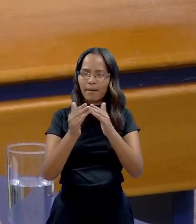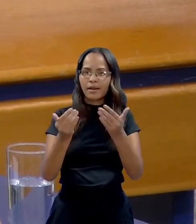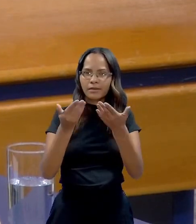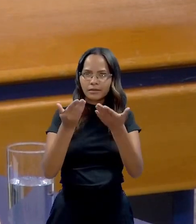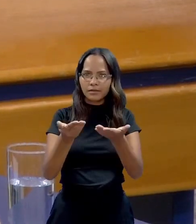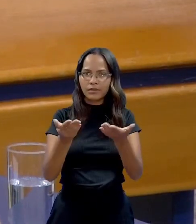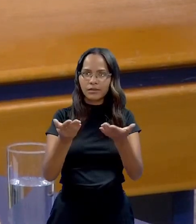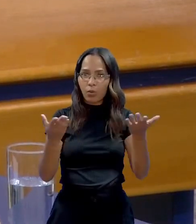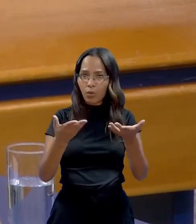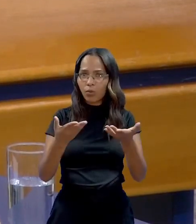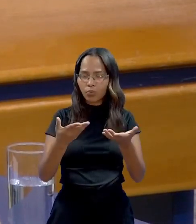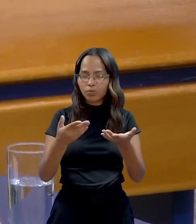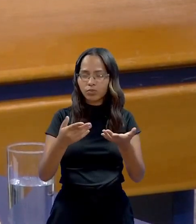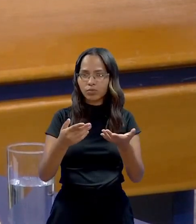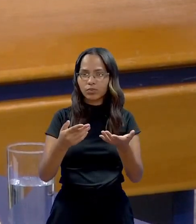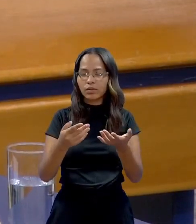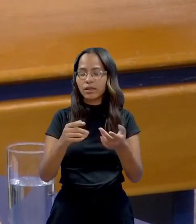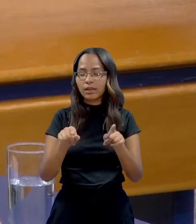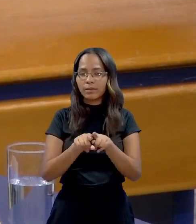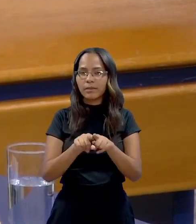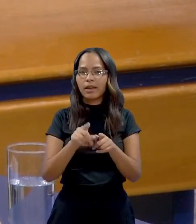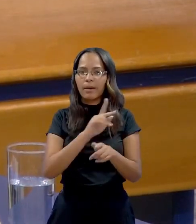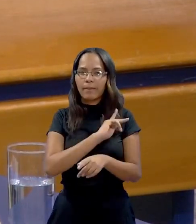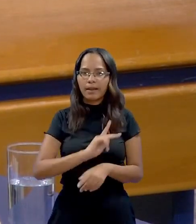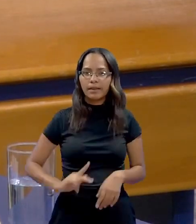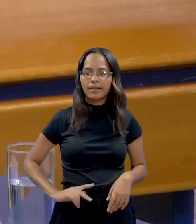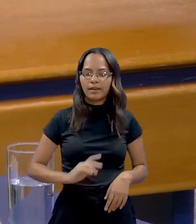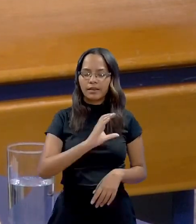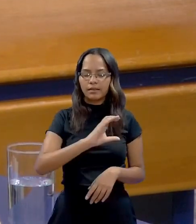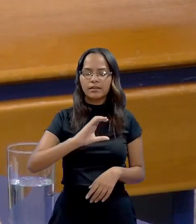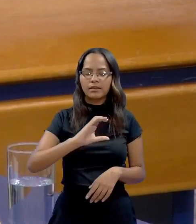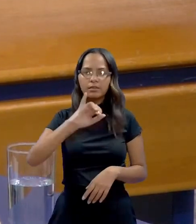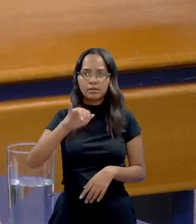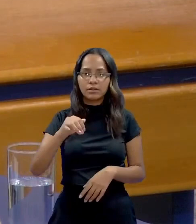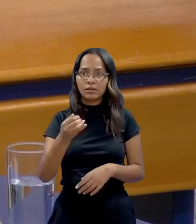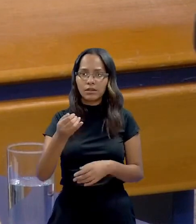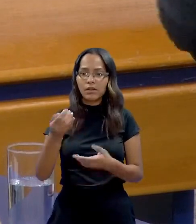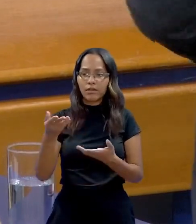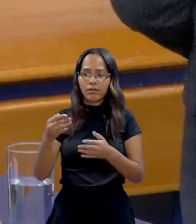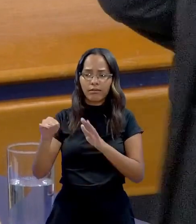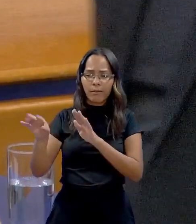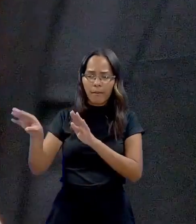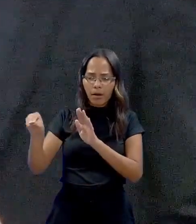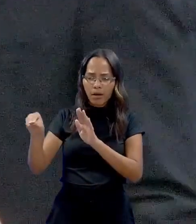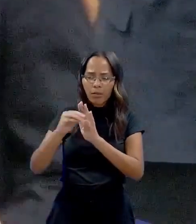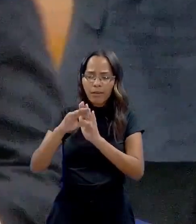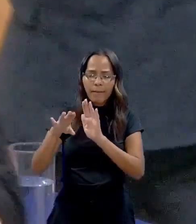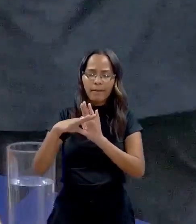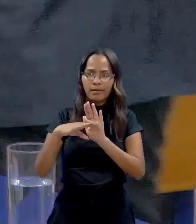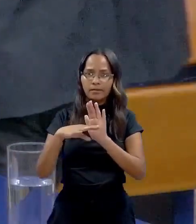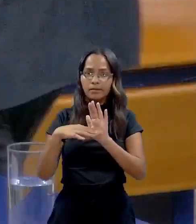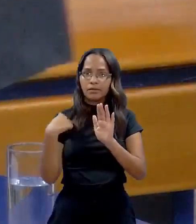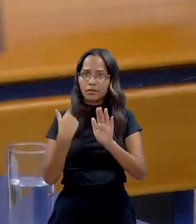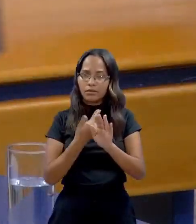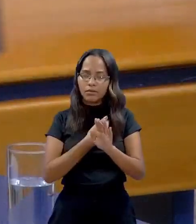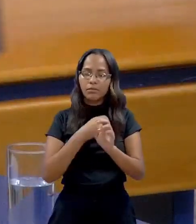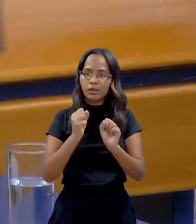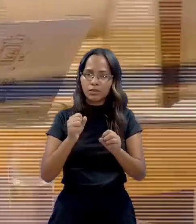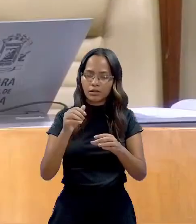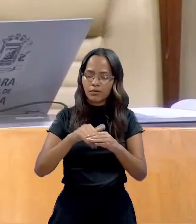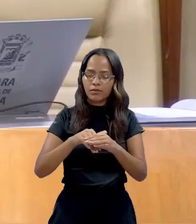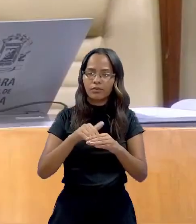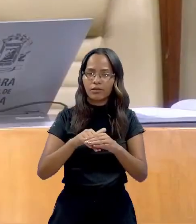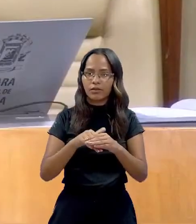presidente da CCJ, vereador Henrique Alves, possa colocar em pauta para que possamos votar esse projeto tão importante, senhor presidente. Muito